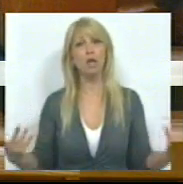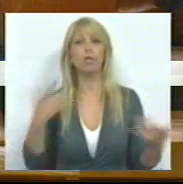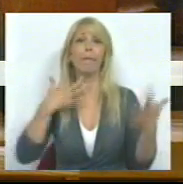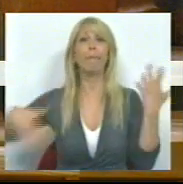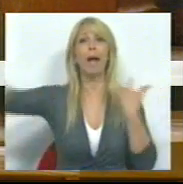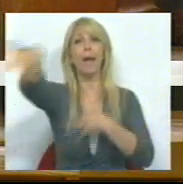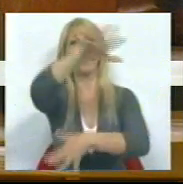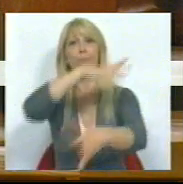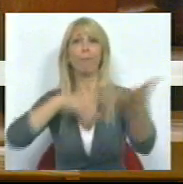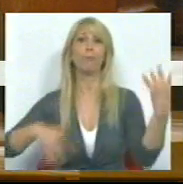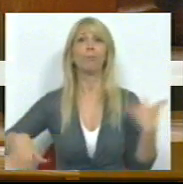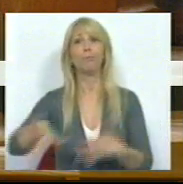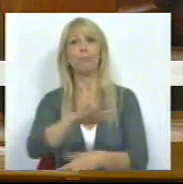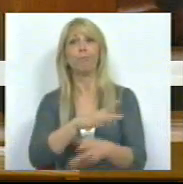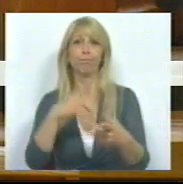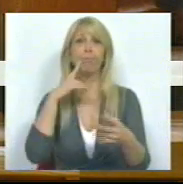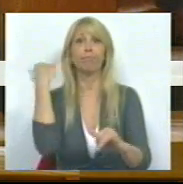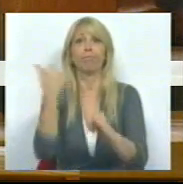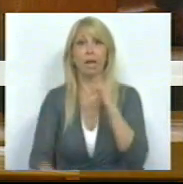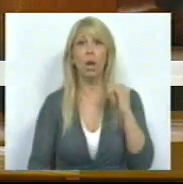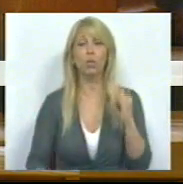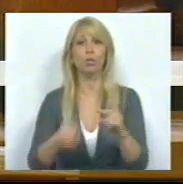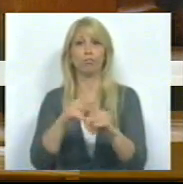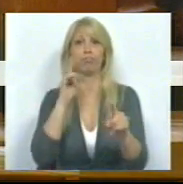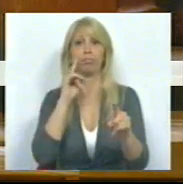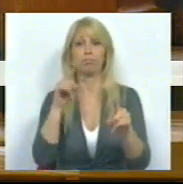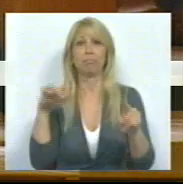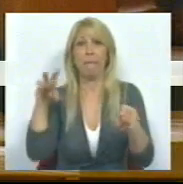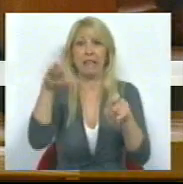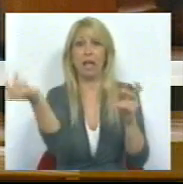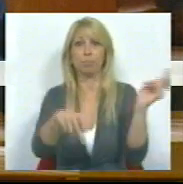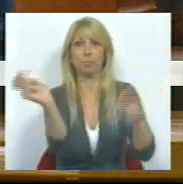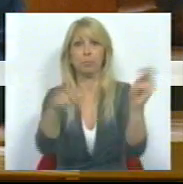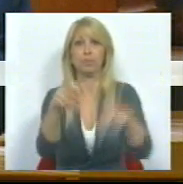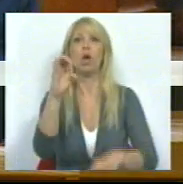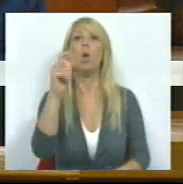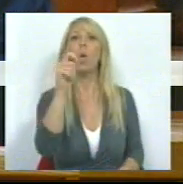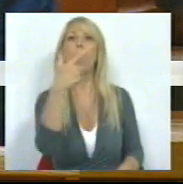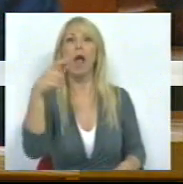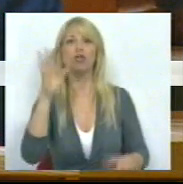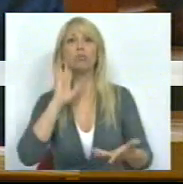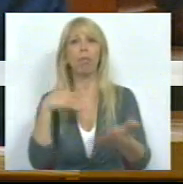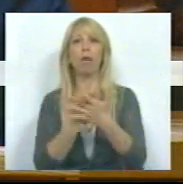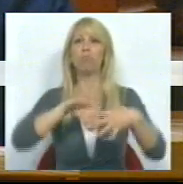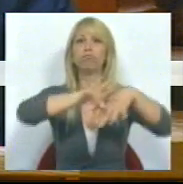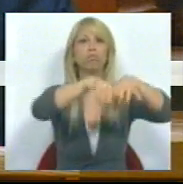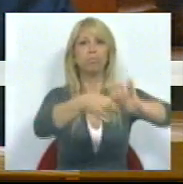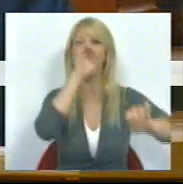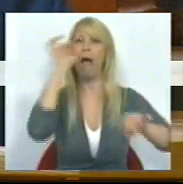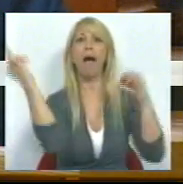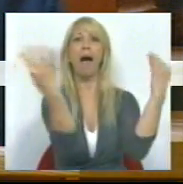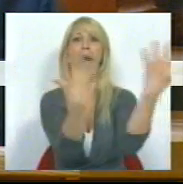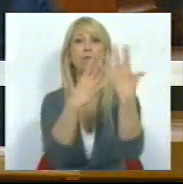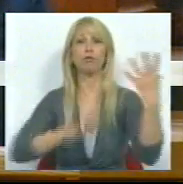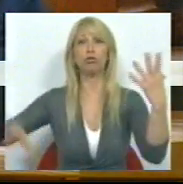terra os riscos do fogo bacteriano que do Oeste já atingiram fortemente pomares do distrito mais a